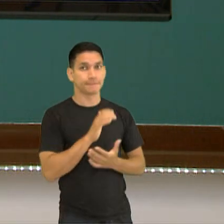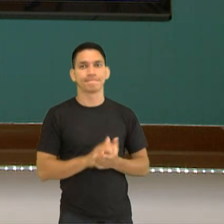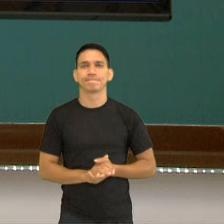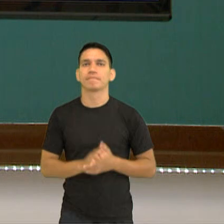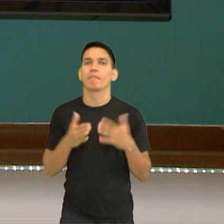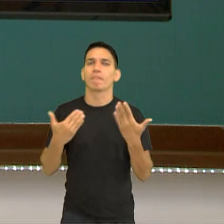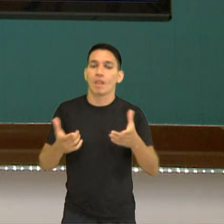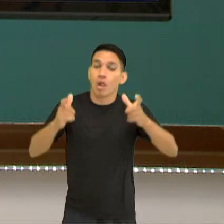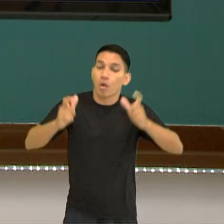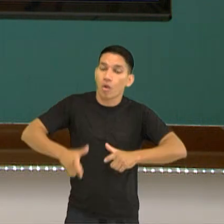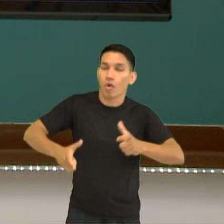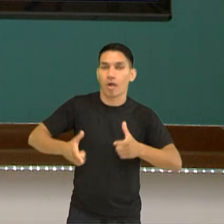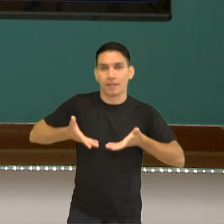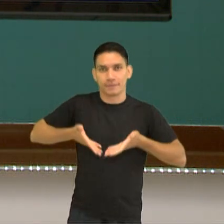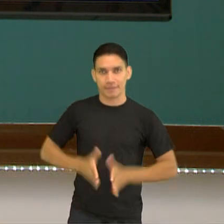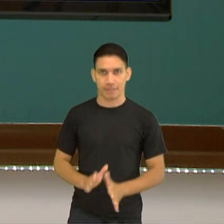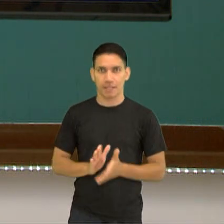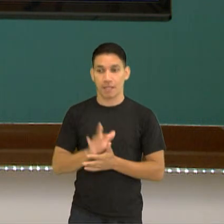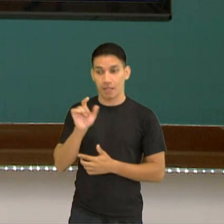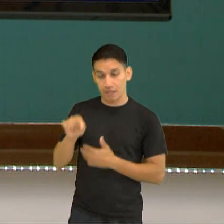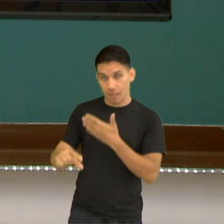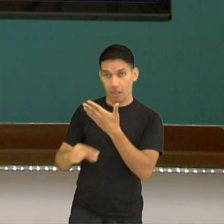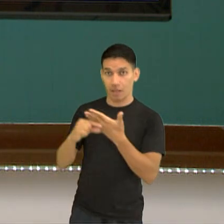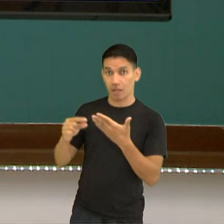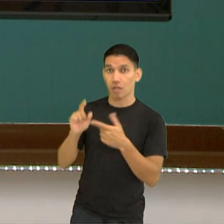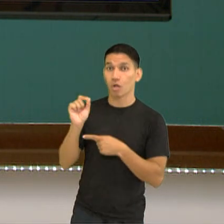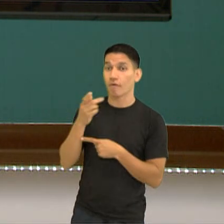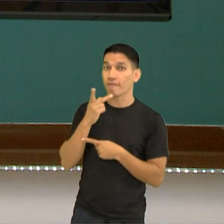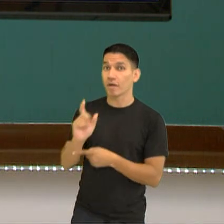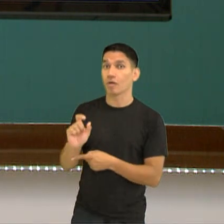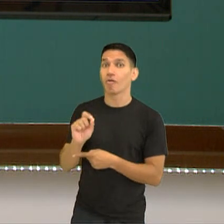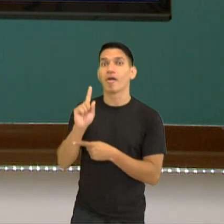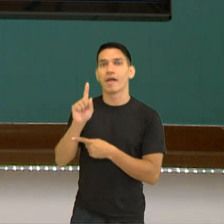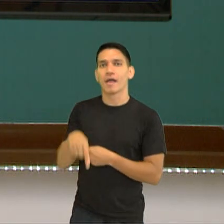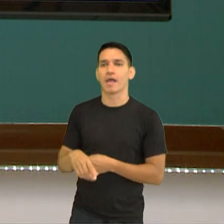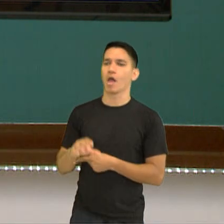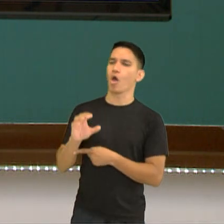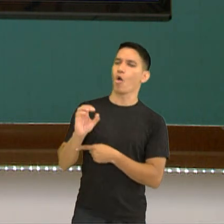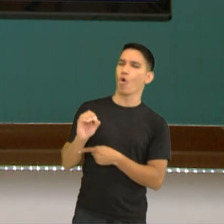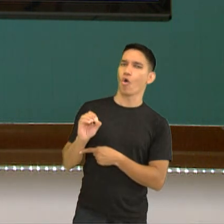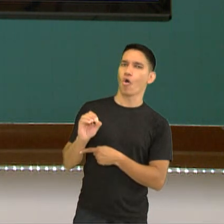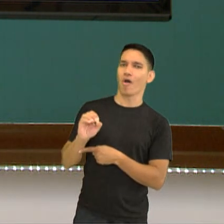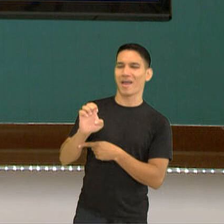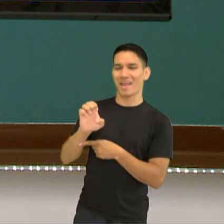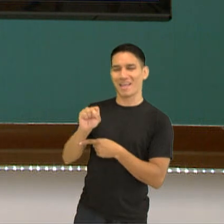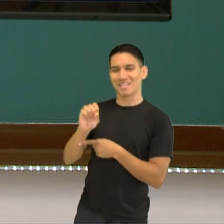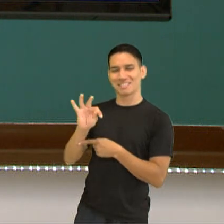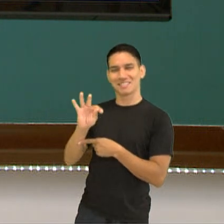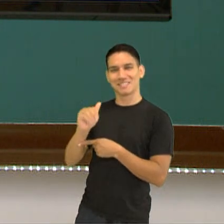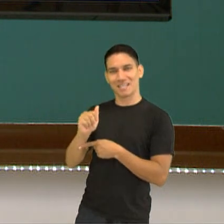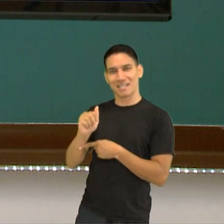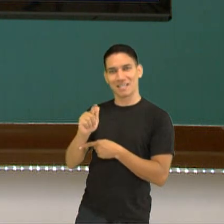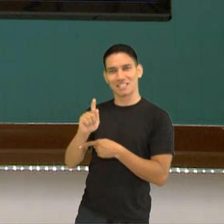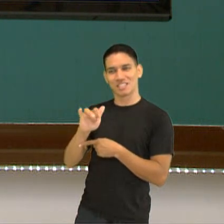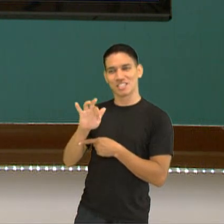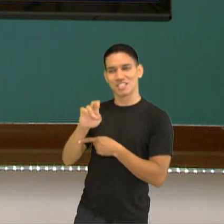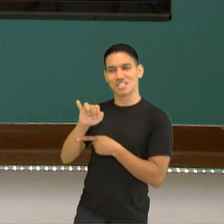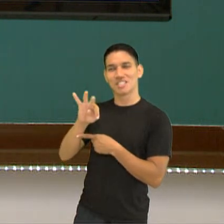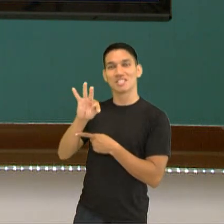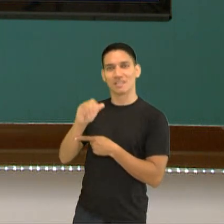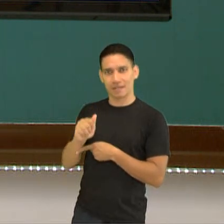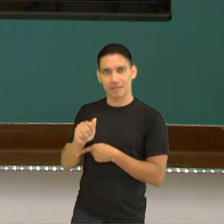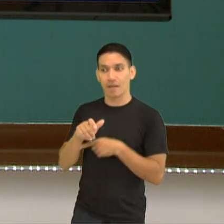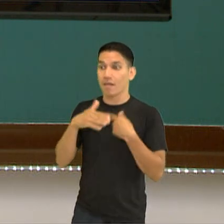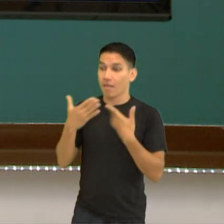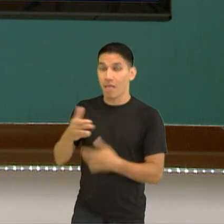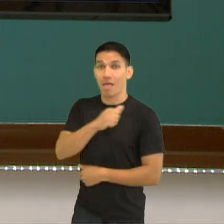local de seu nascimento, o autor é chamado comumente de o Estagirita. E o fato de Aristóteles ser